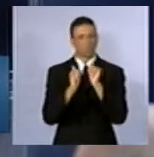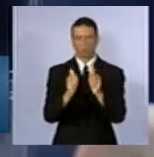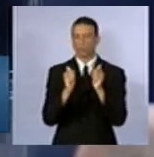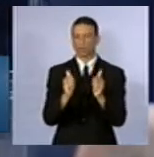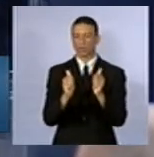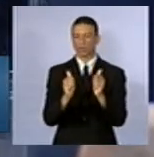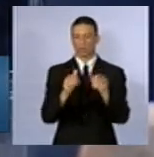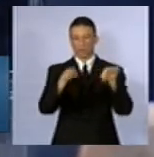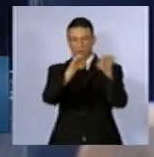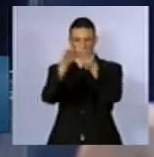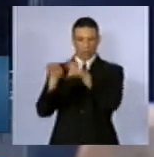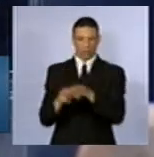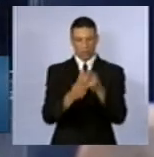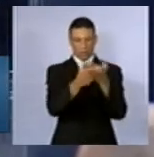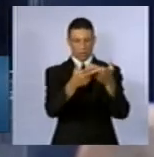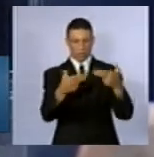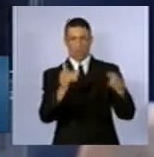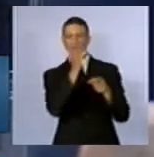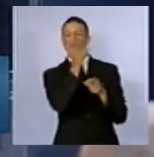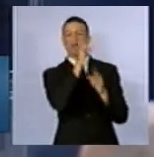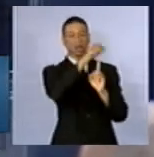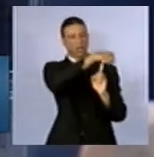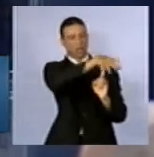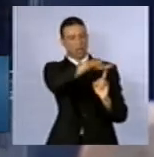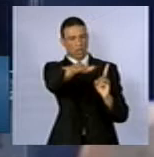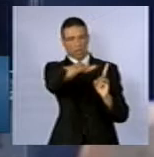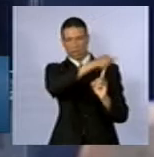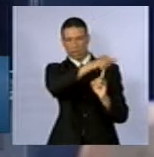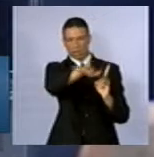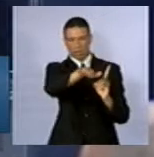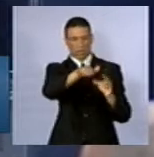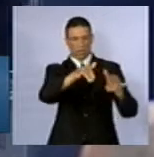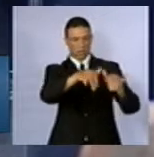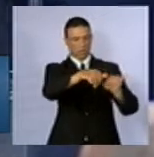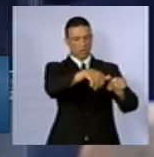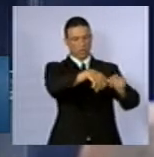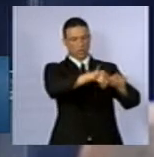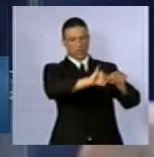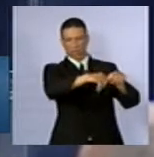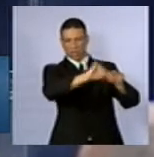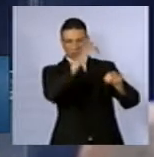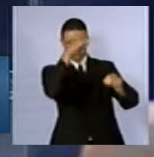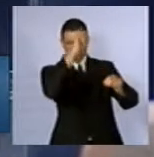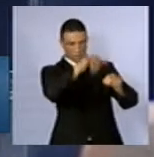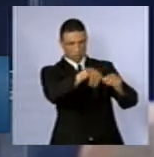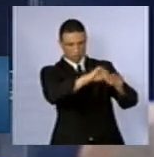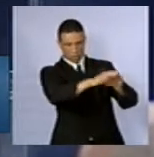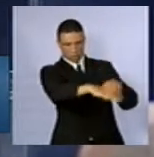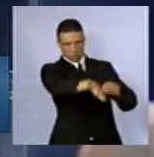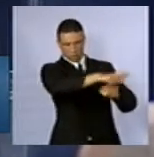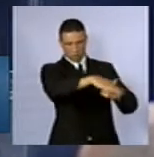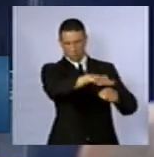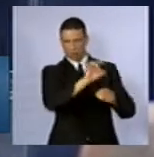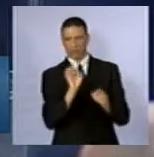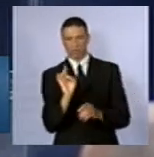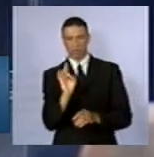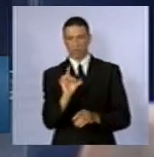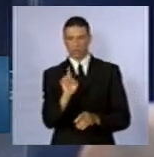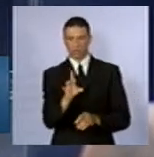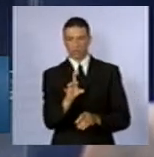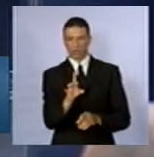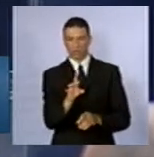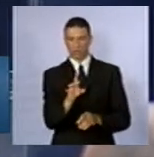o padrão de qualidade das nossas linhas em relação ao campo ele tám muito bom porque não é só o campo que determina os